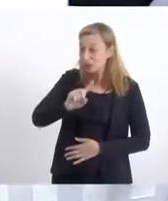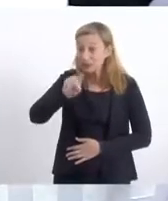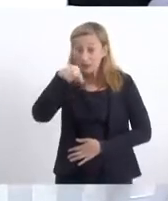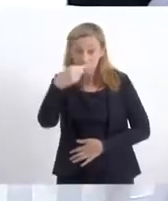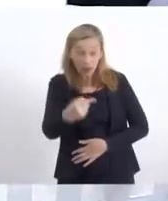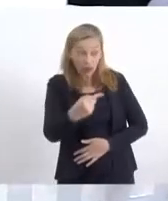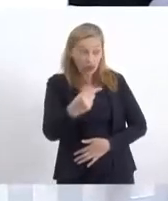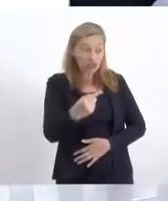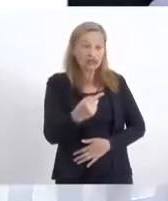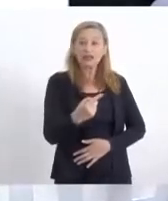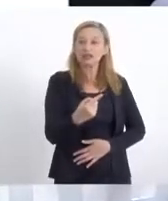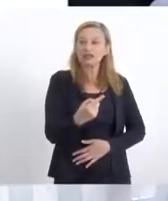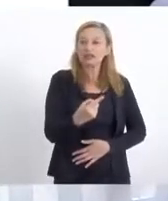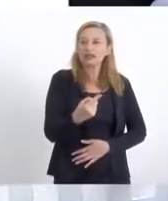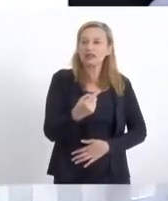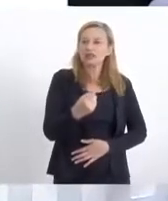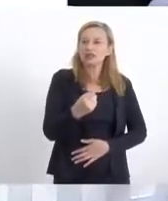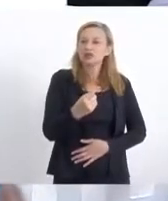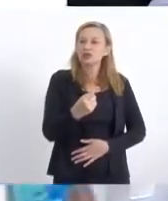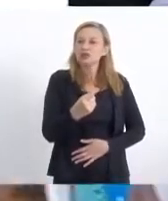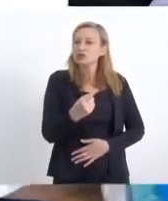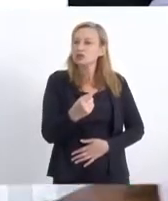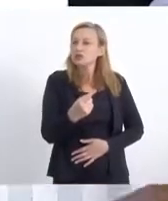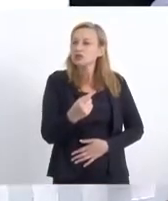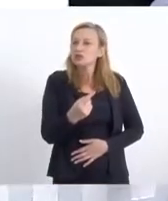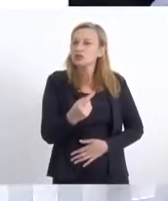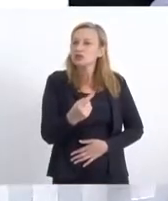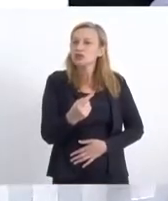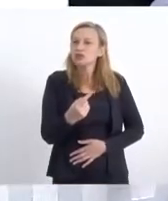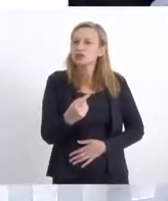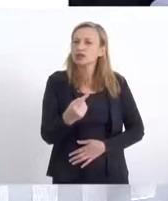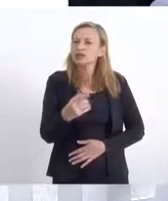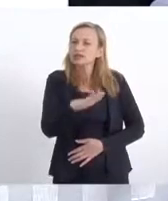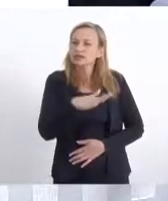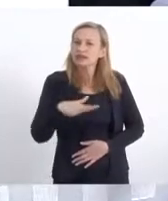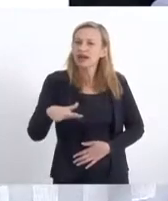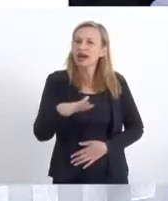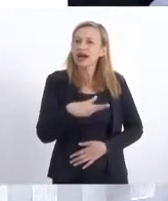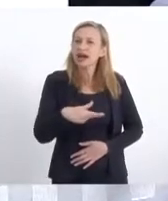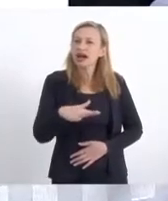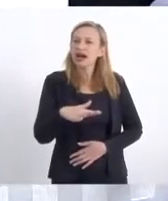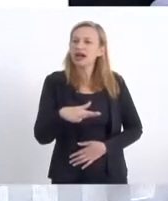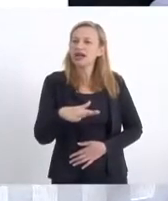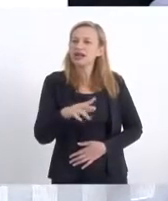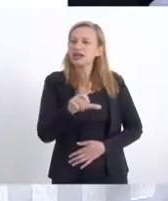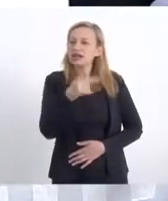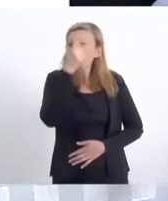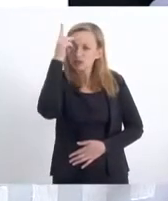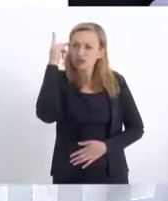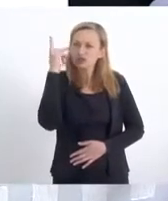abrir para os atores da área